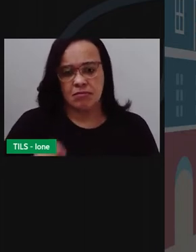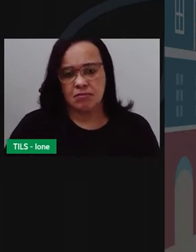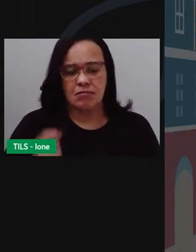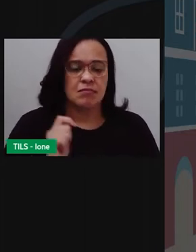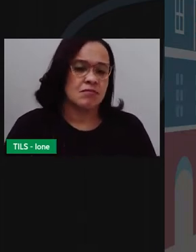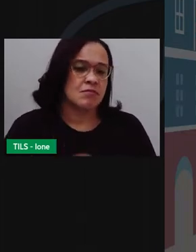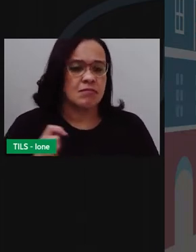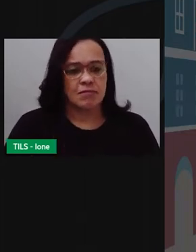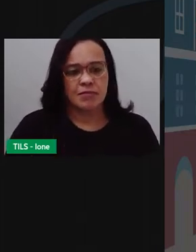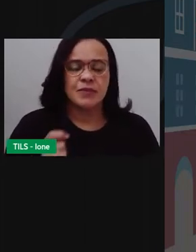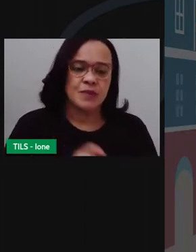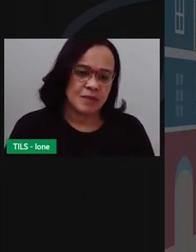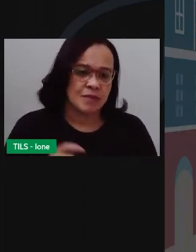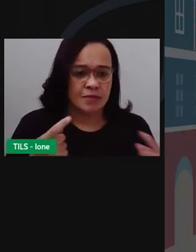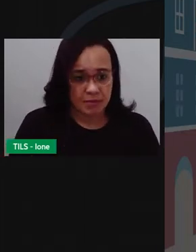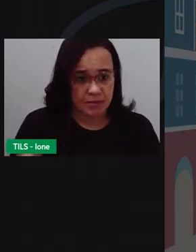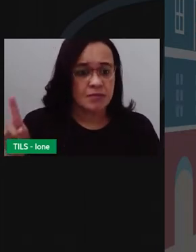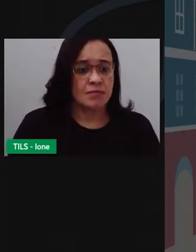Zabumba.